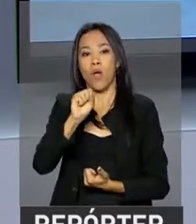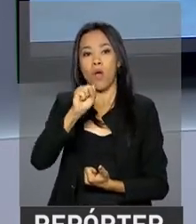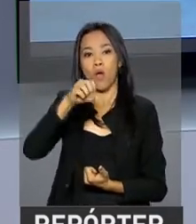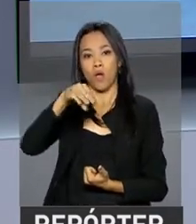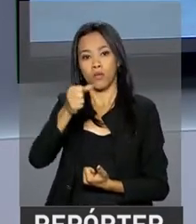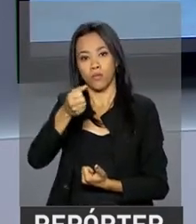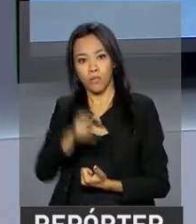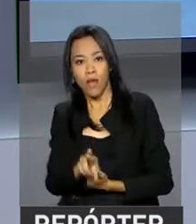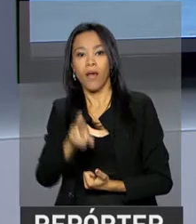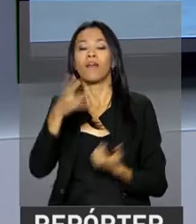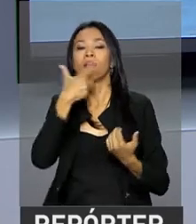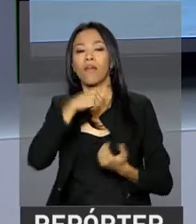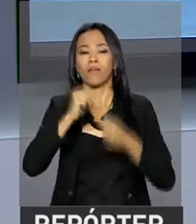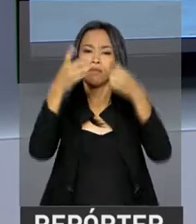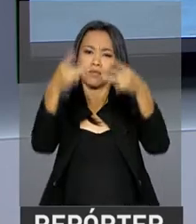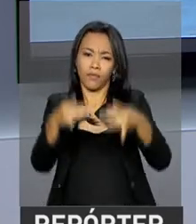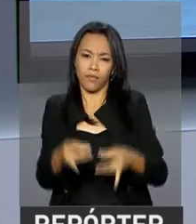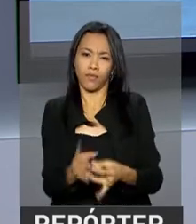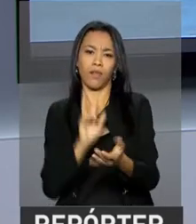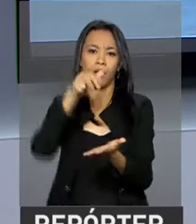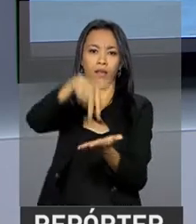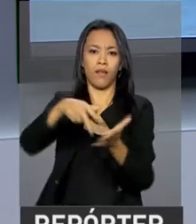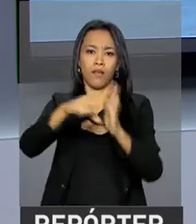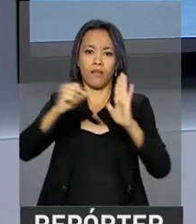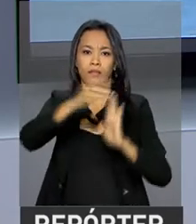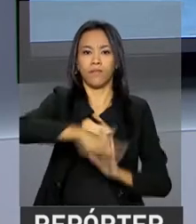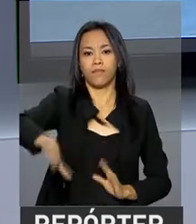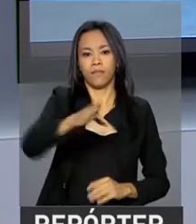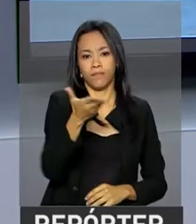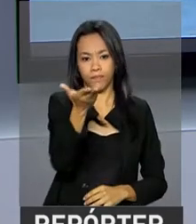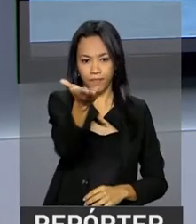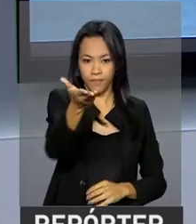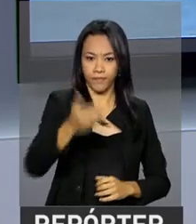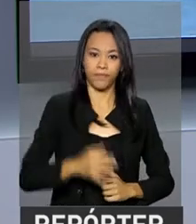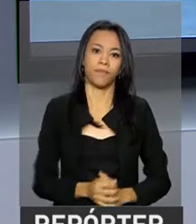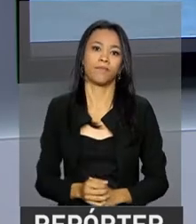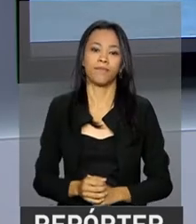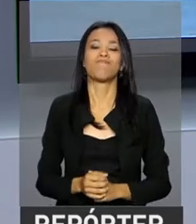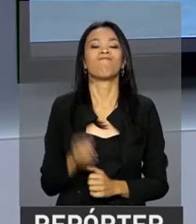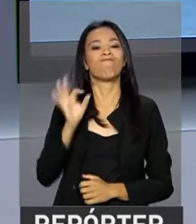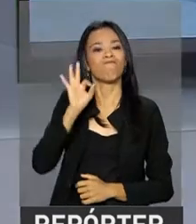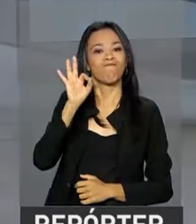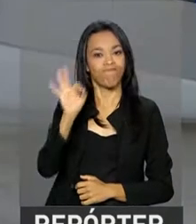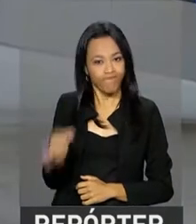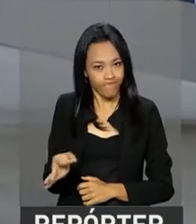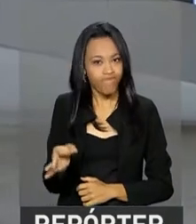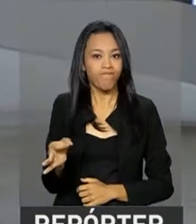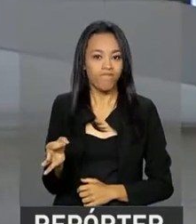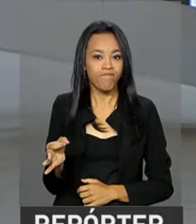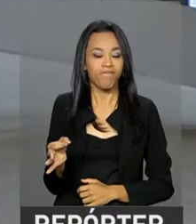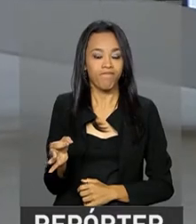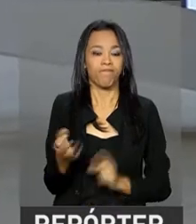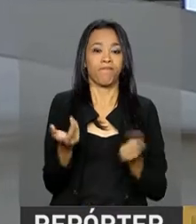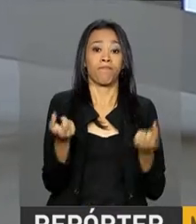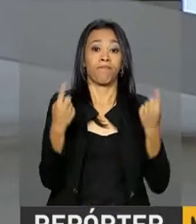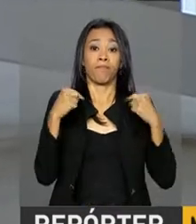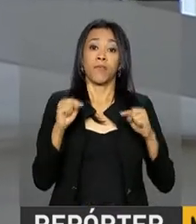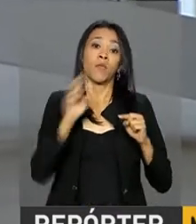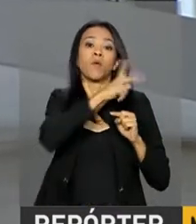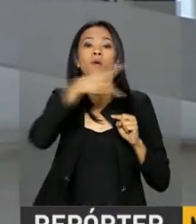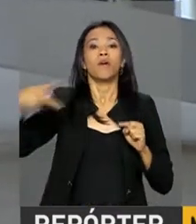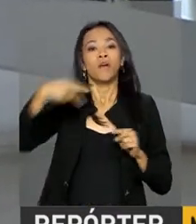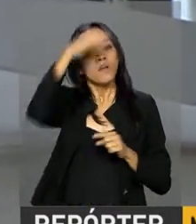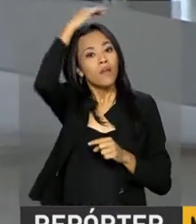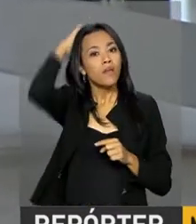ao vivo direto do palácio do planalto o lamara o leandro é isso mesmo leandro presidente michel temer